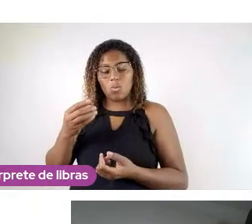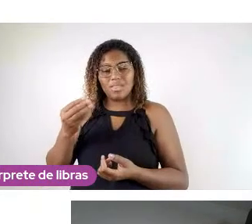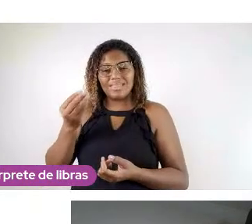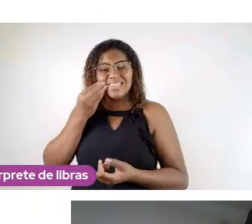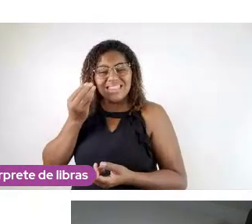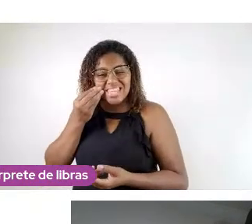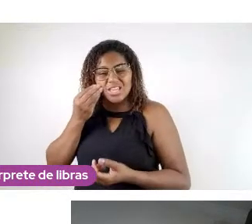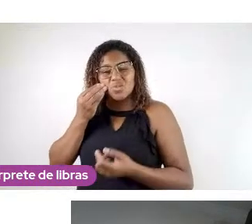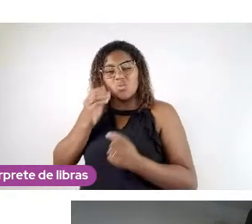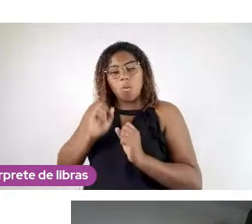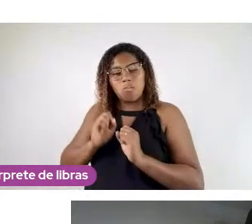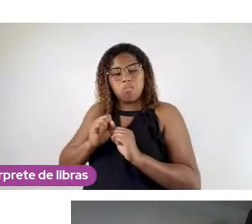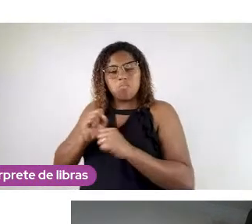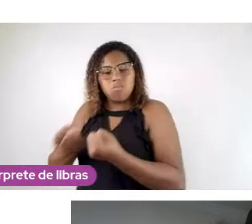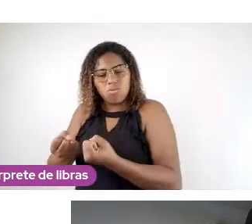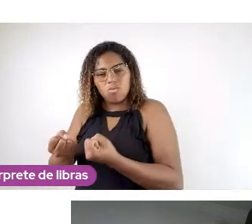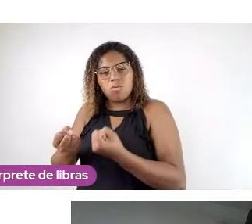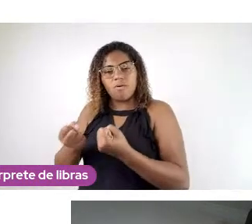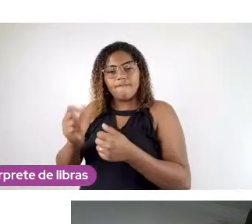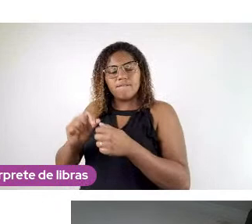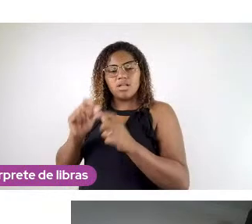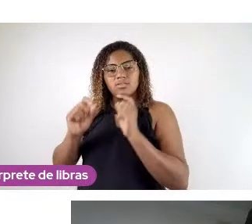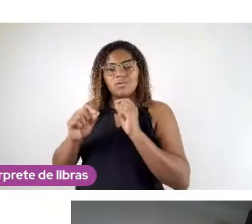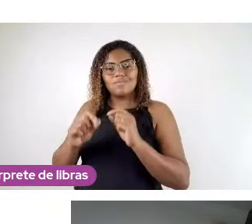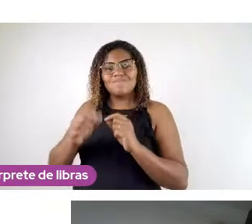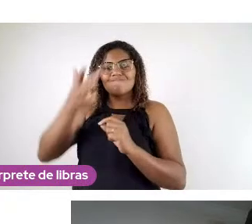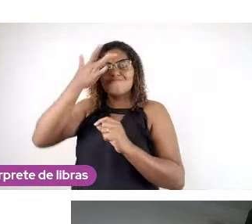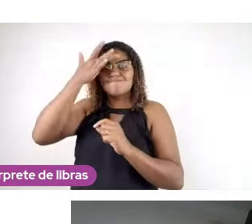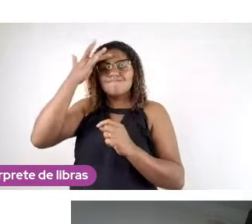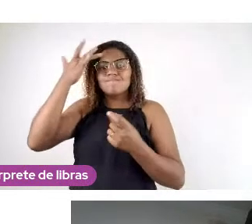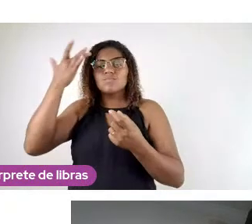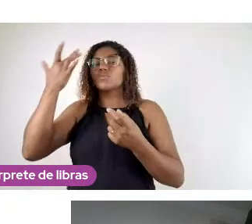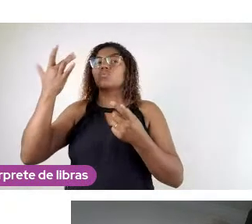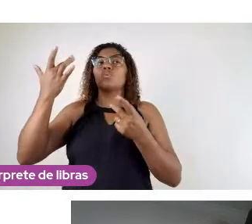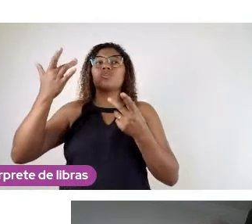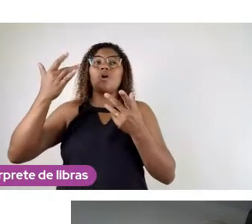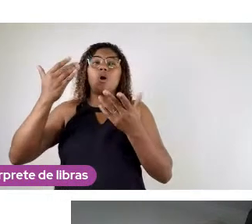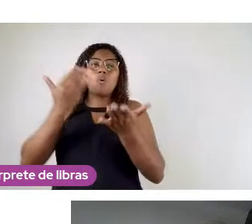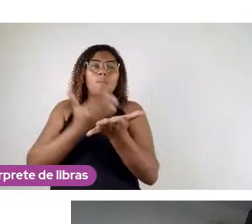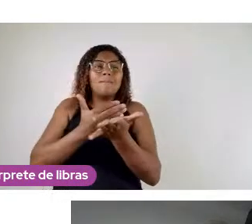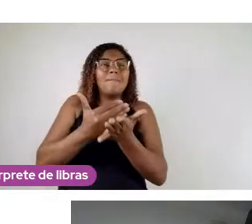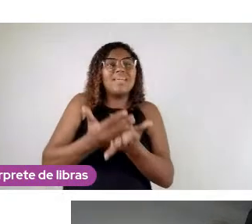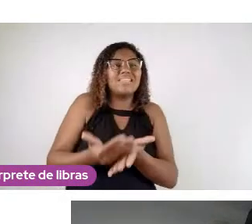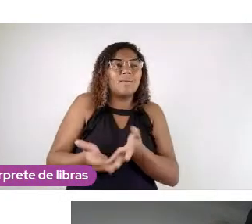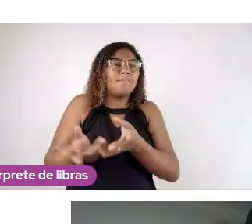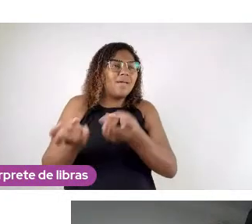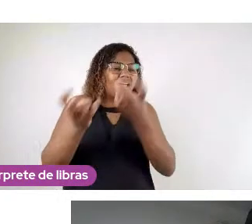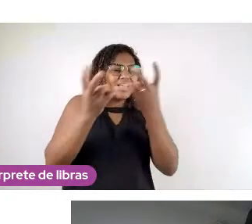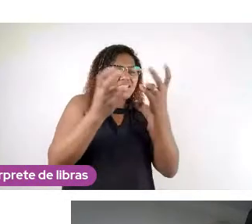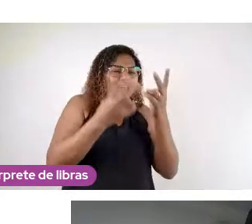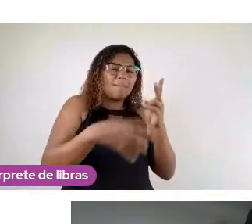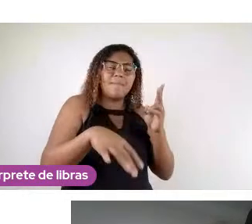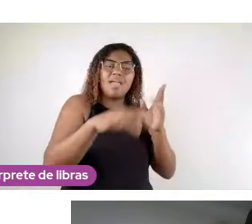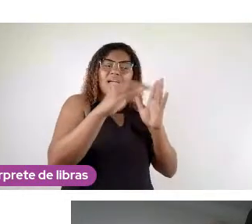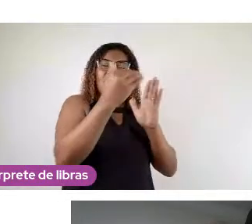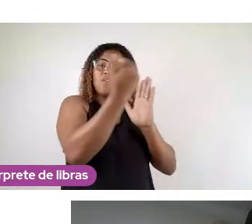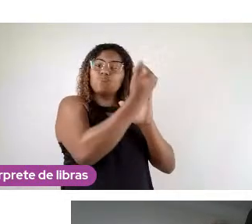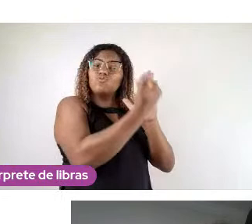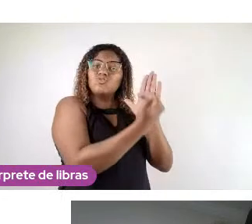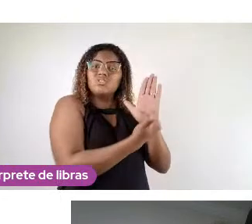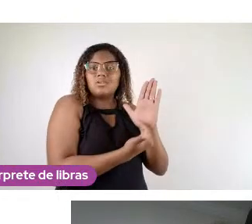que as pessoas se aproximem da agenda do oceano e da década é realmente trazer